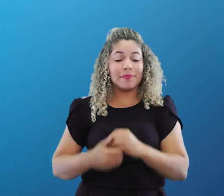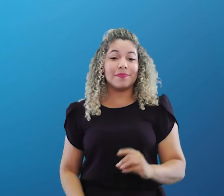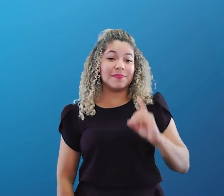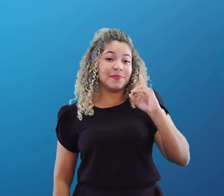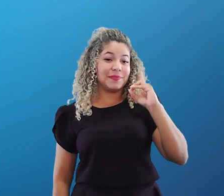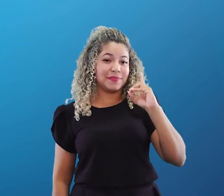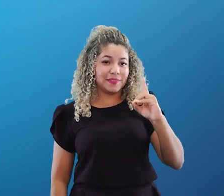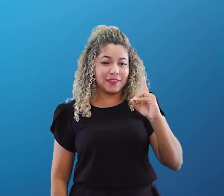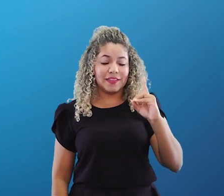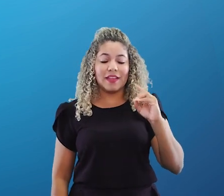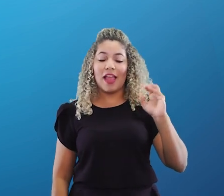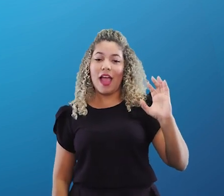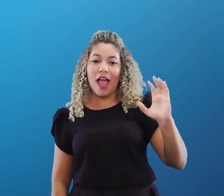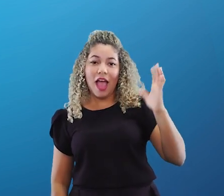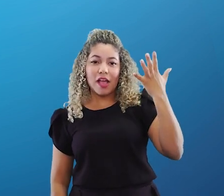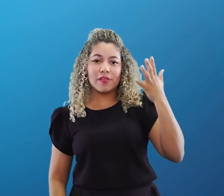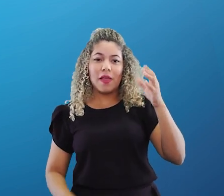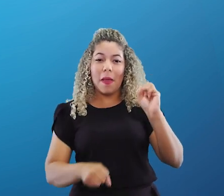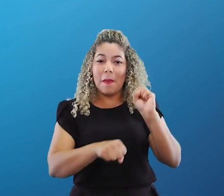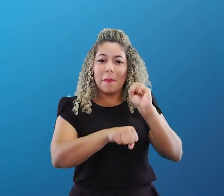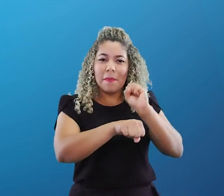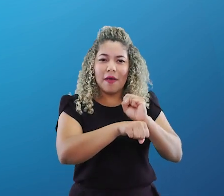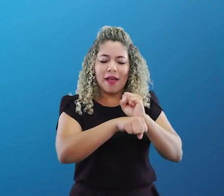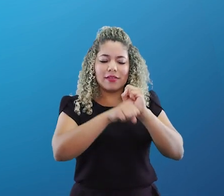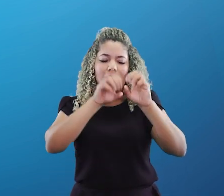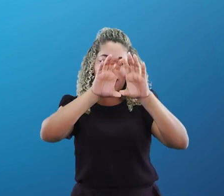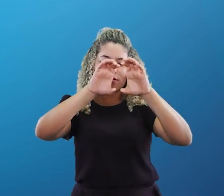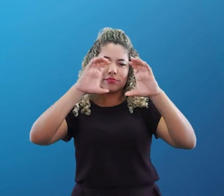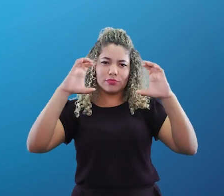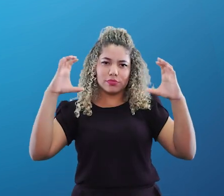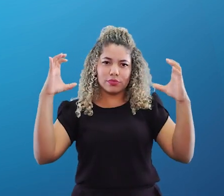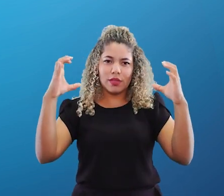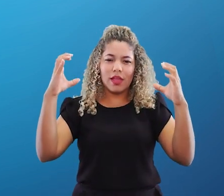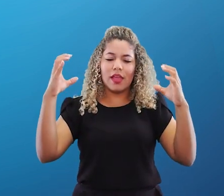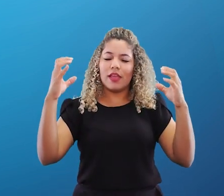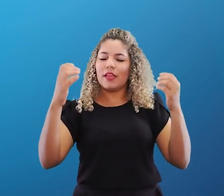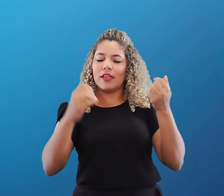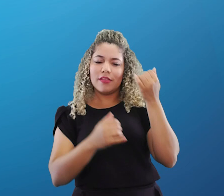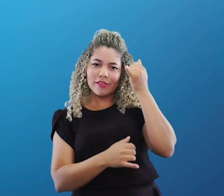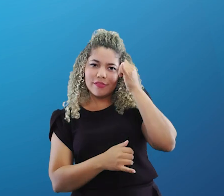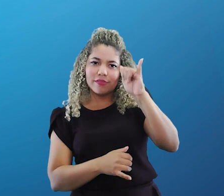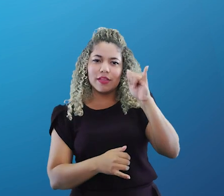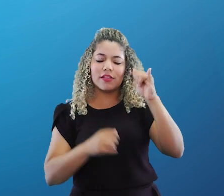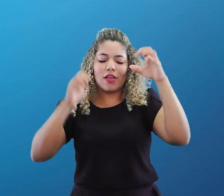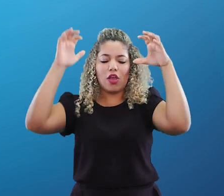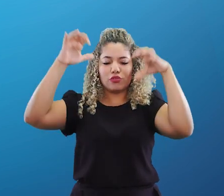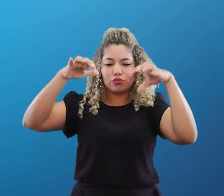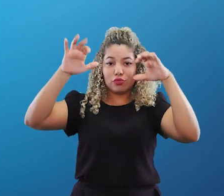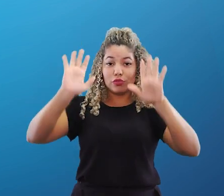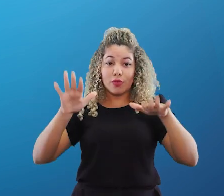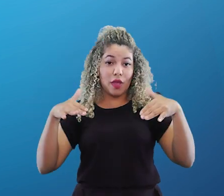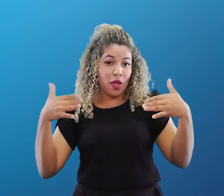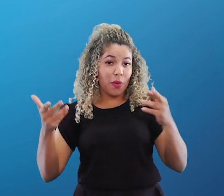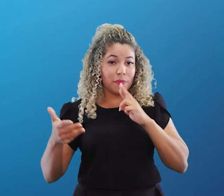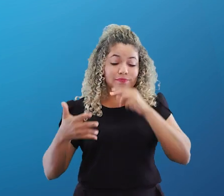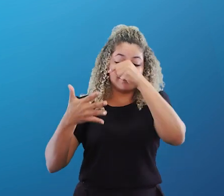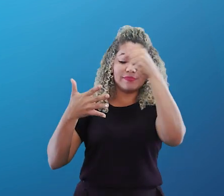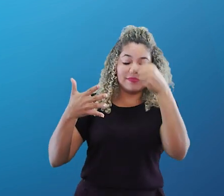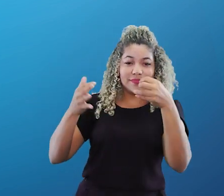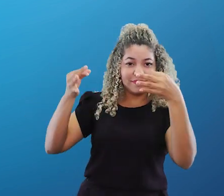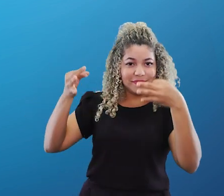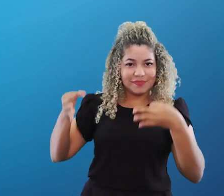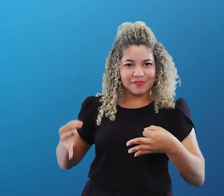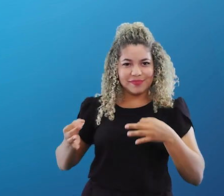letra D. O fenômeno de retenção da circulação do ar que impede a formação de nuvens de chuva. Qual é a nossa resposta